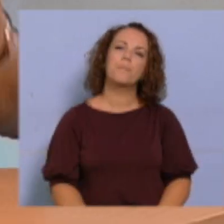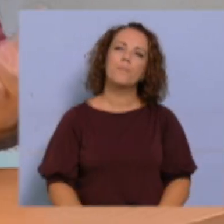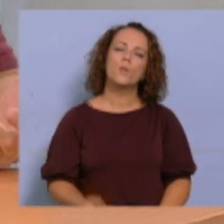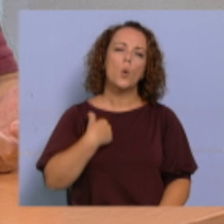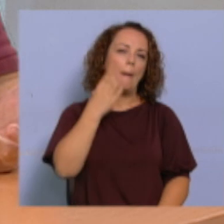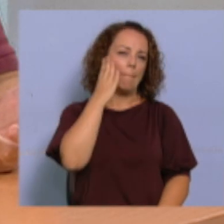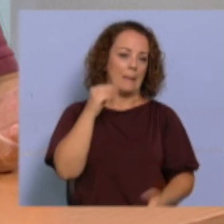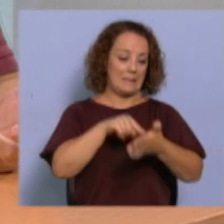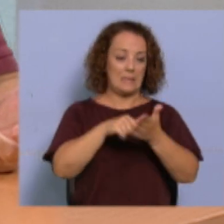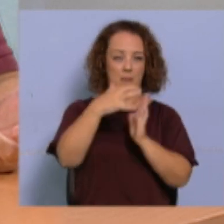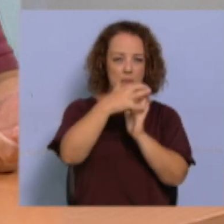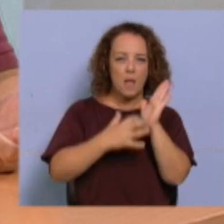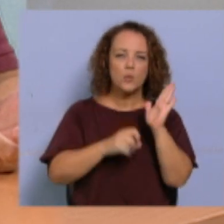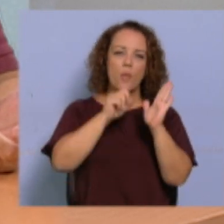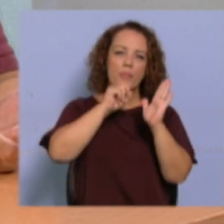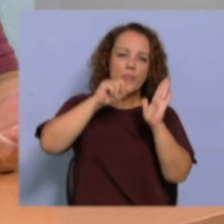uma interpretação